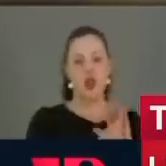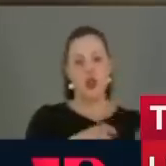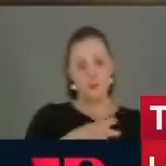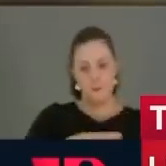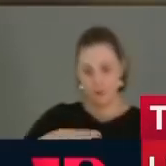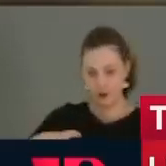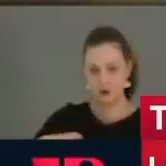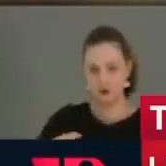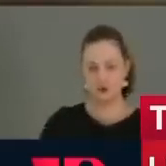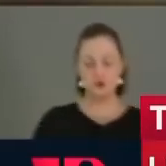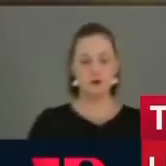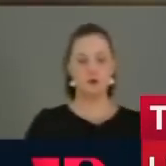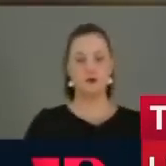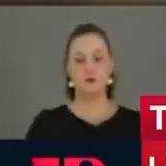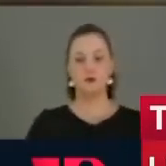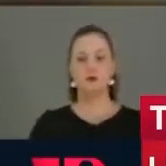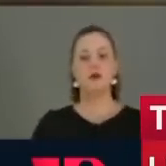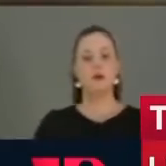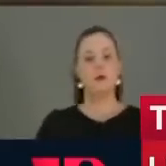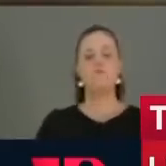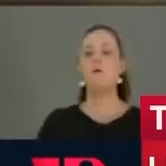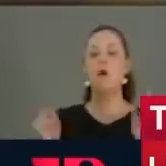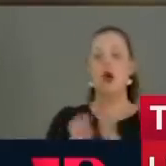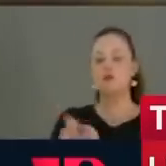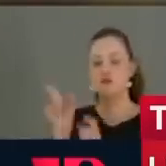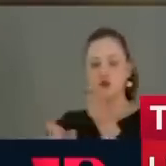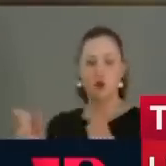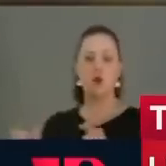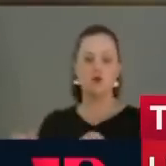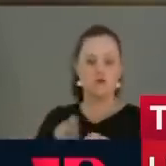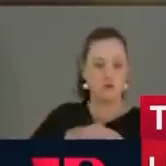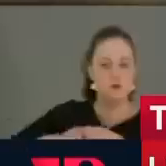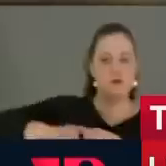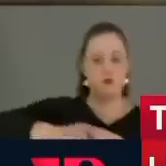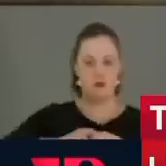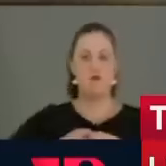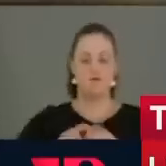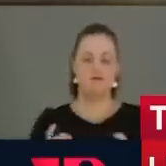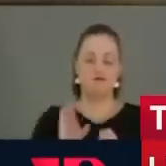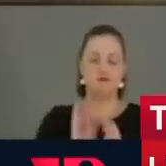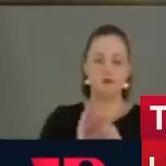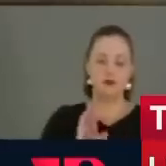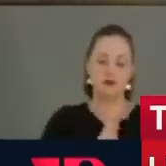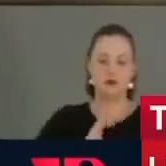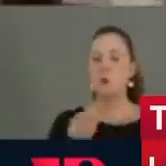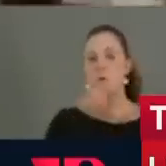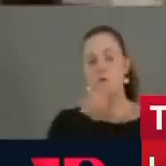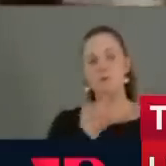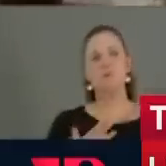mais 60 dias dos trabalhos da Comissão de Juristas que analisa a atualização da lei do